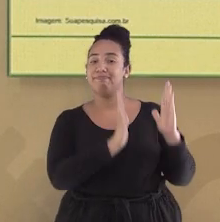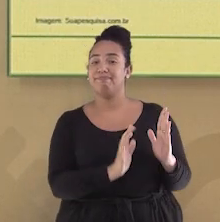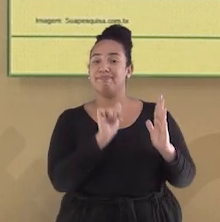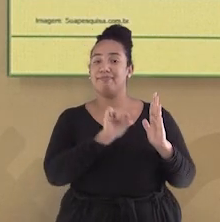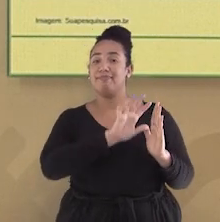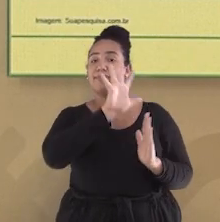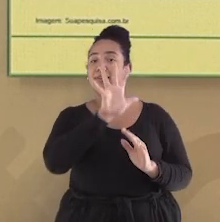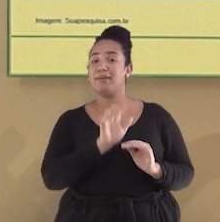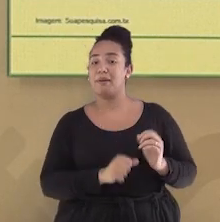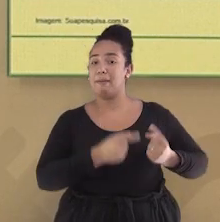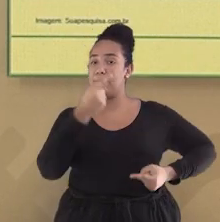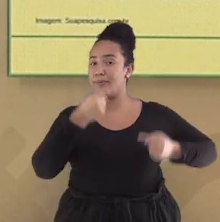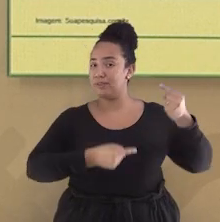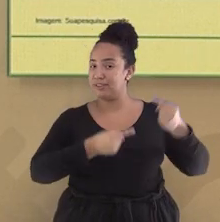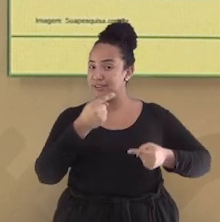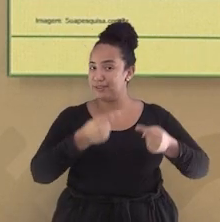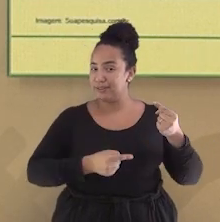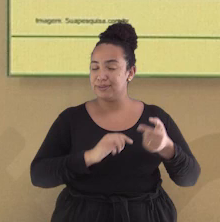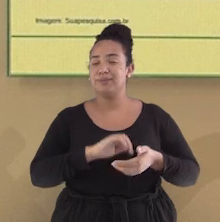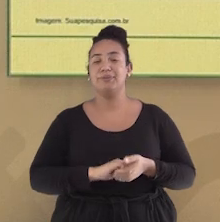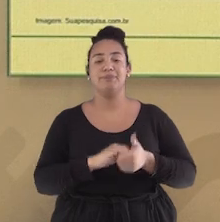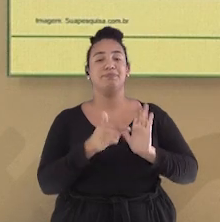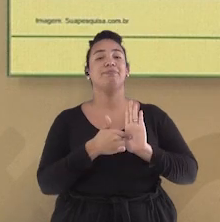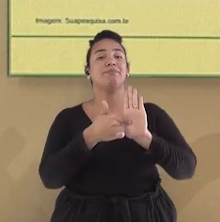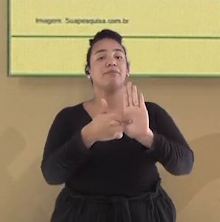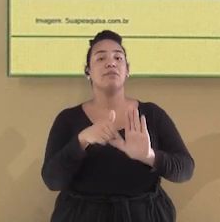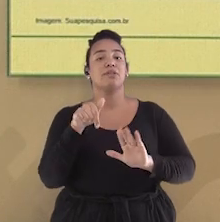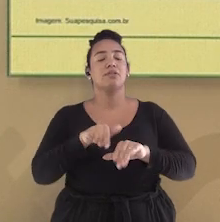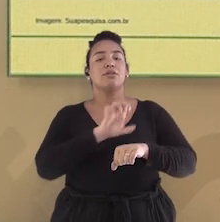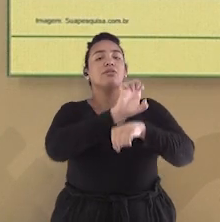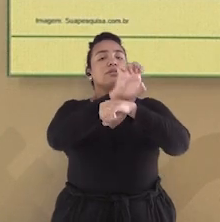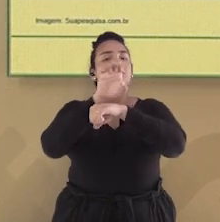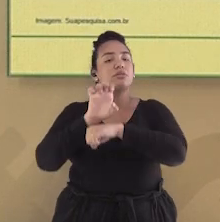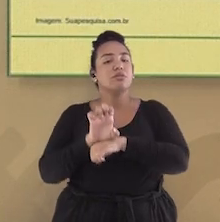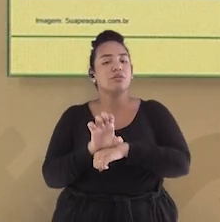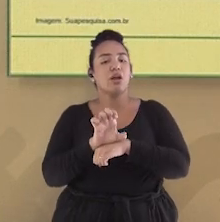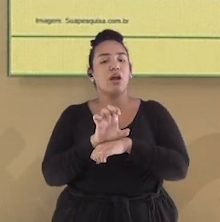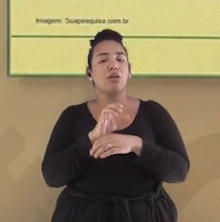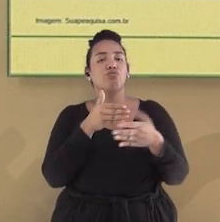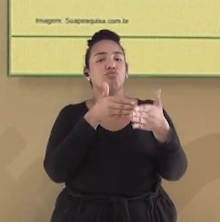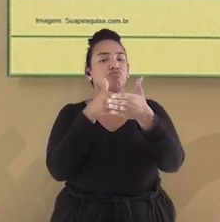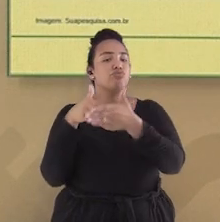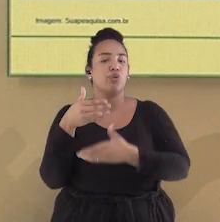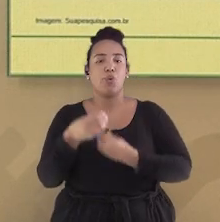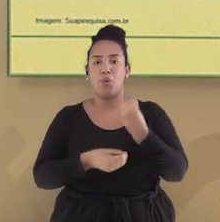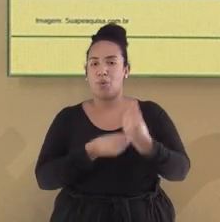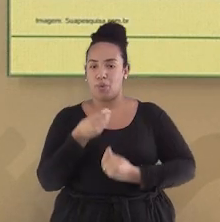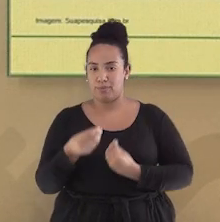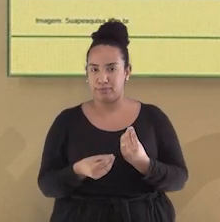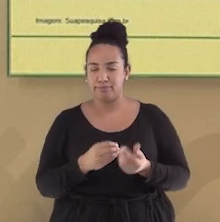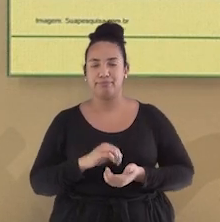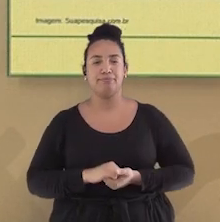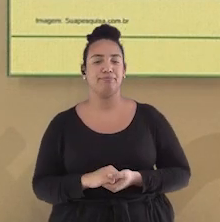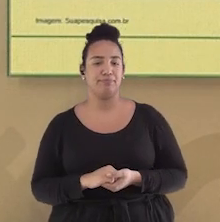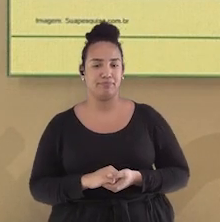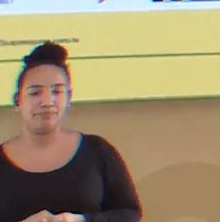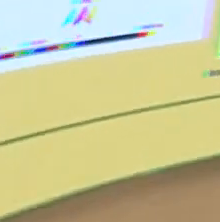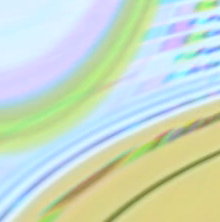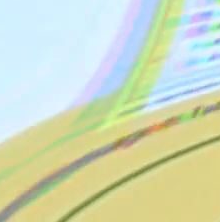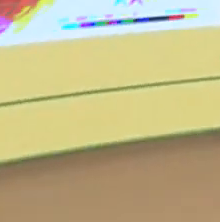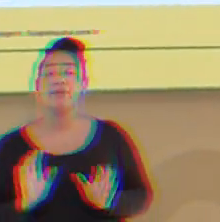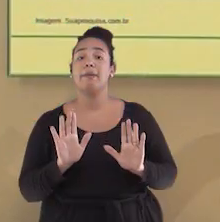país. E aqui um exemplo de mapa político, que mostra a divisão por estados do nosso